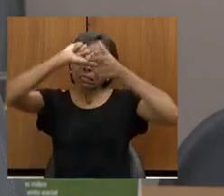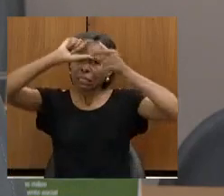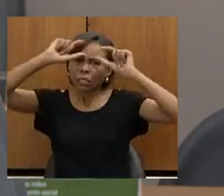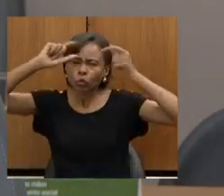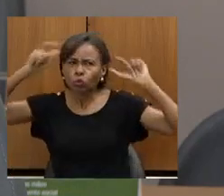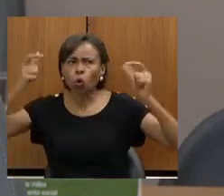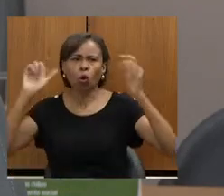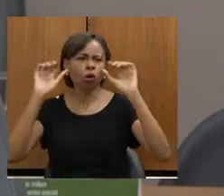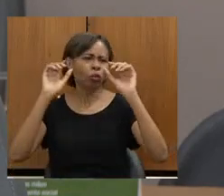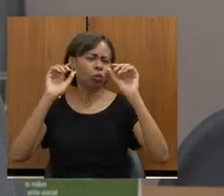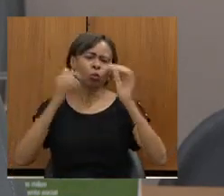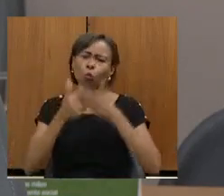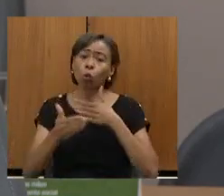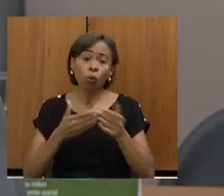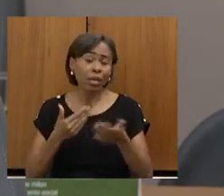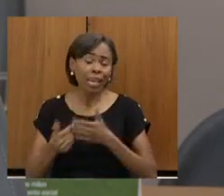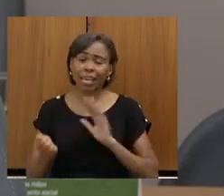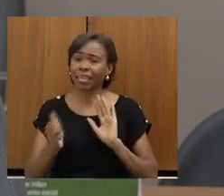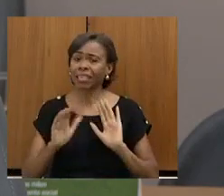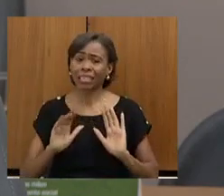sejam respeitados.